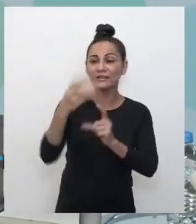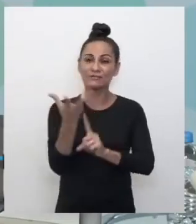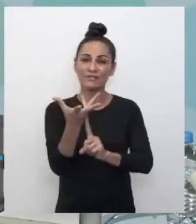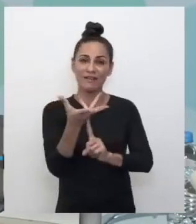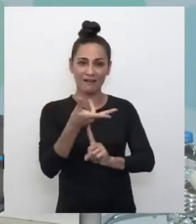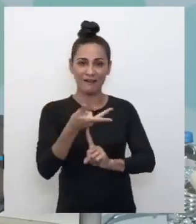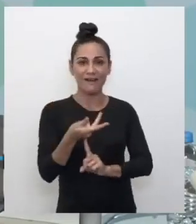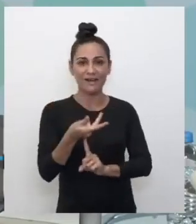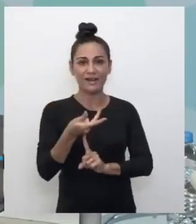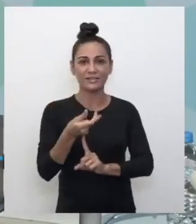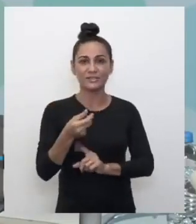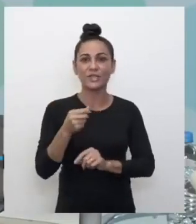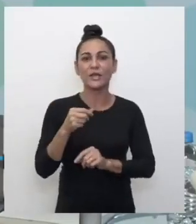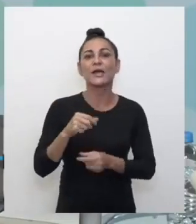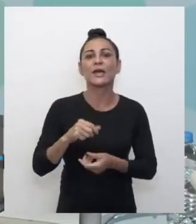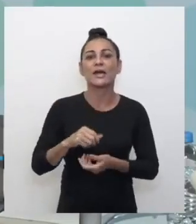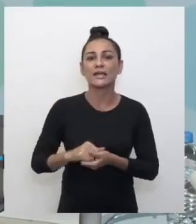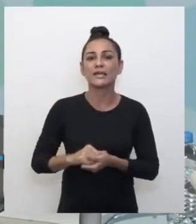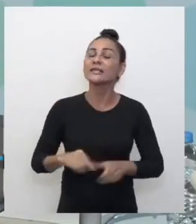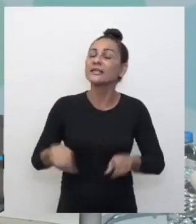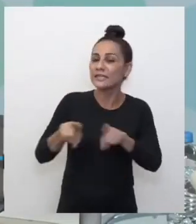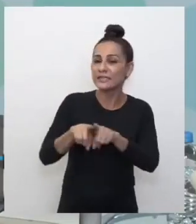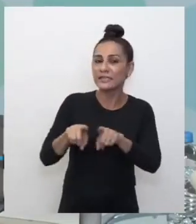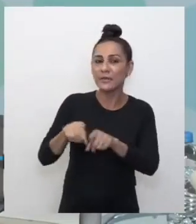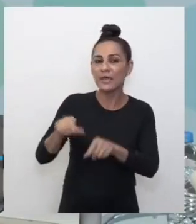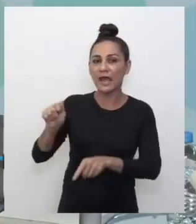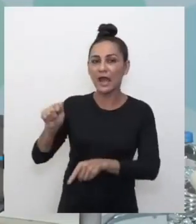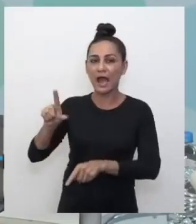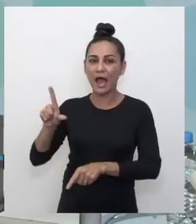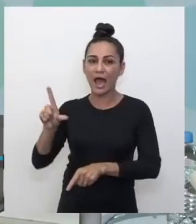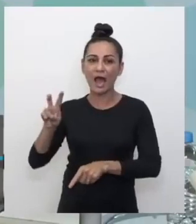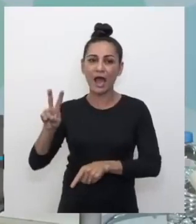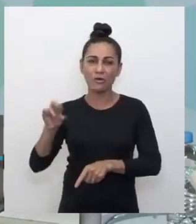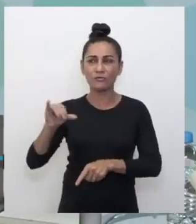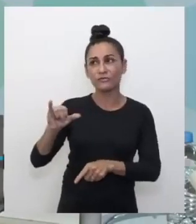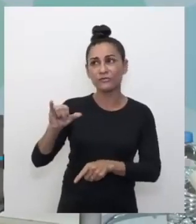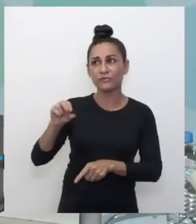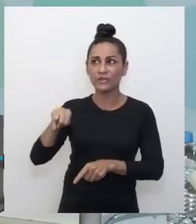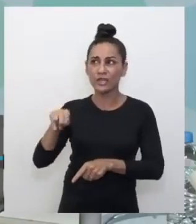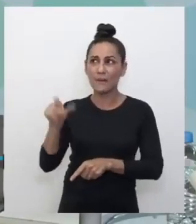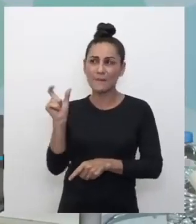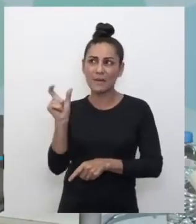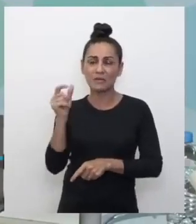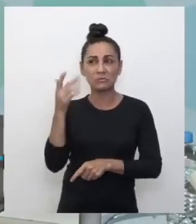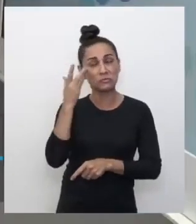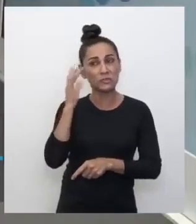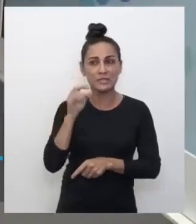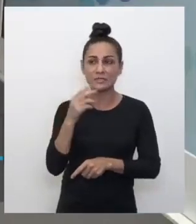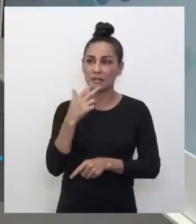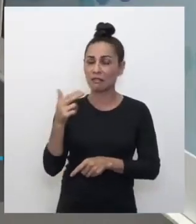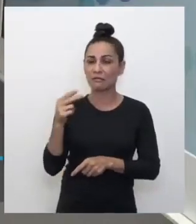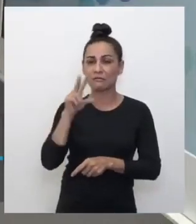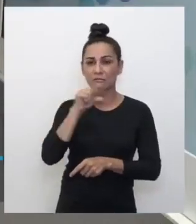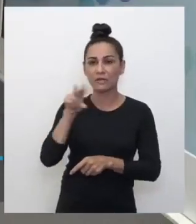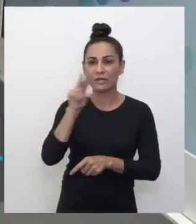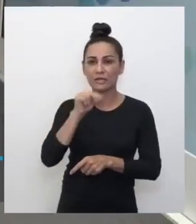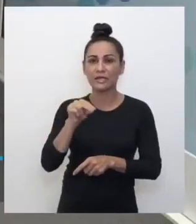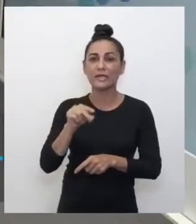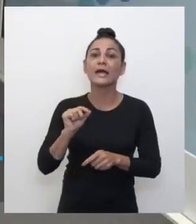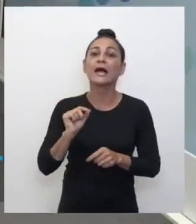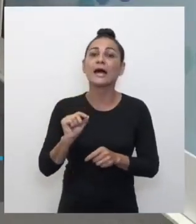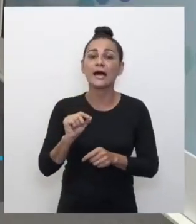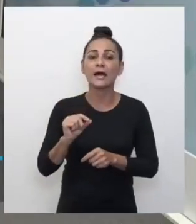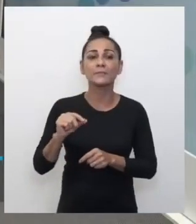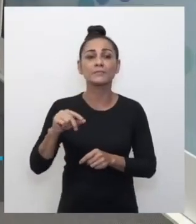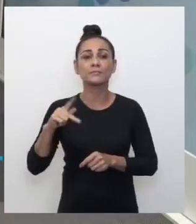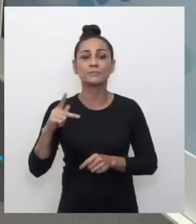aqui a Pina Bausch e também o Alvin, não sei se eu pronunciei direito, Alvin Ailey. Sim. A Pina Bausch nós vamos ver, né?